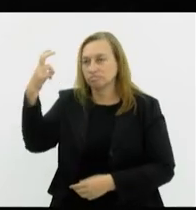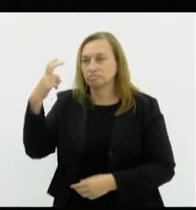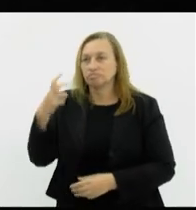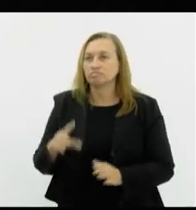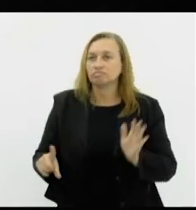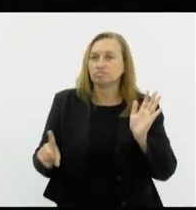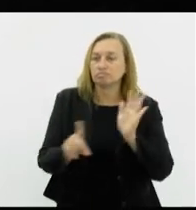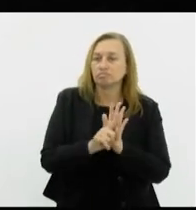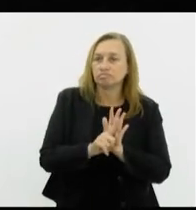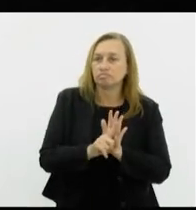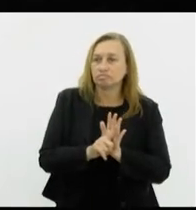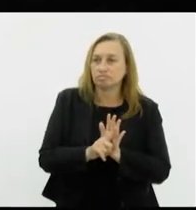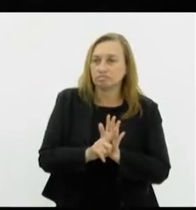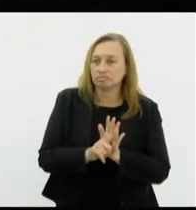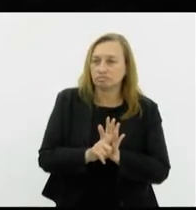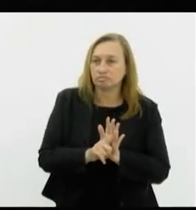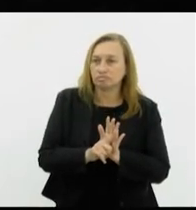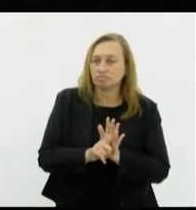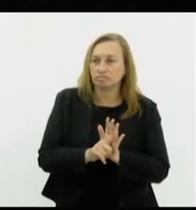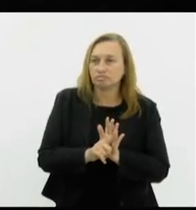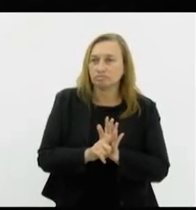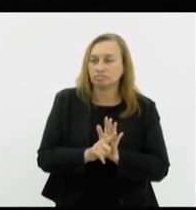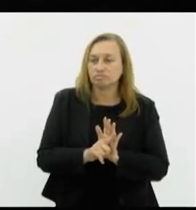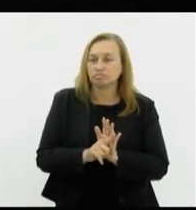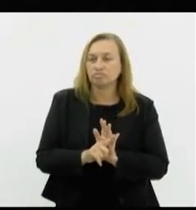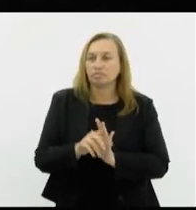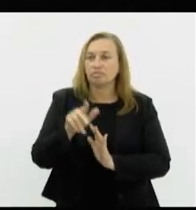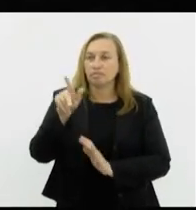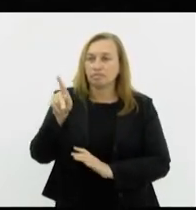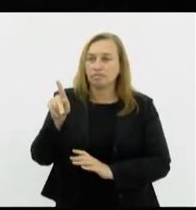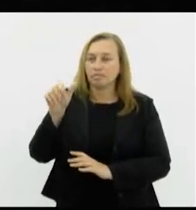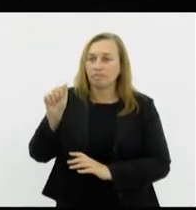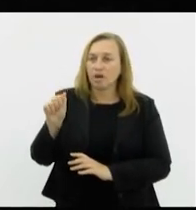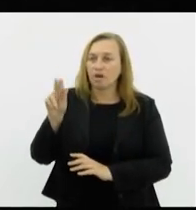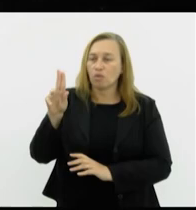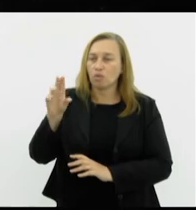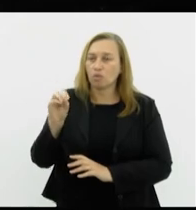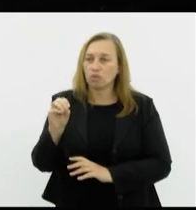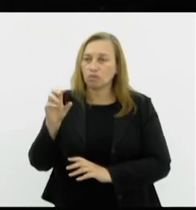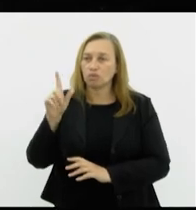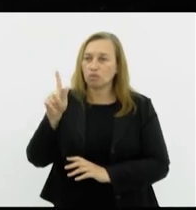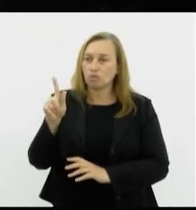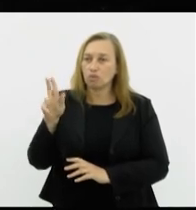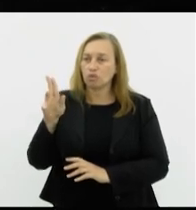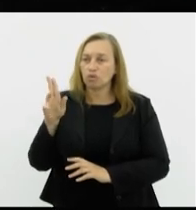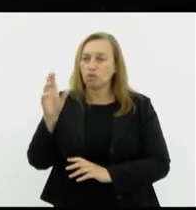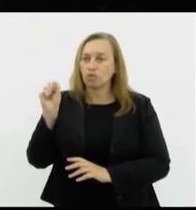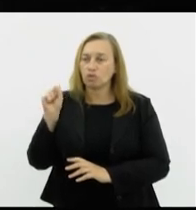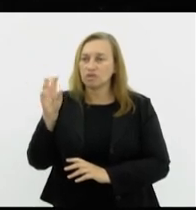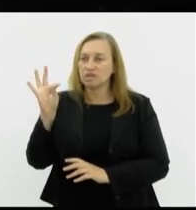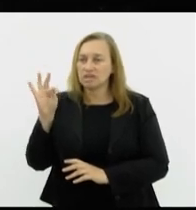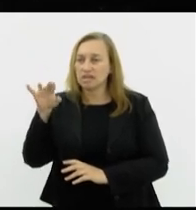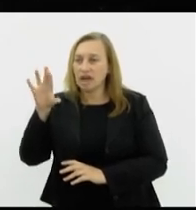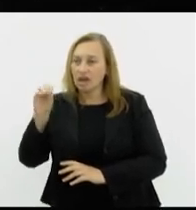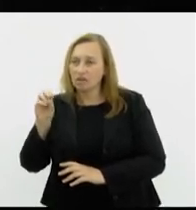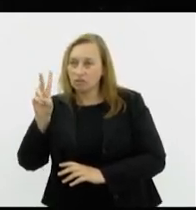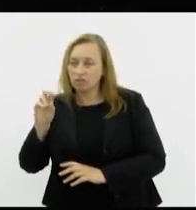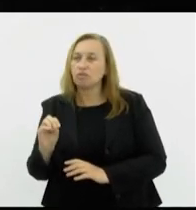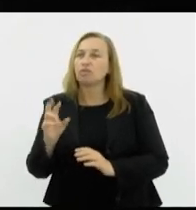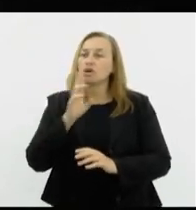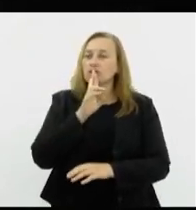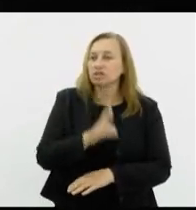Aldir Blanc, através da Lei Paulo Gustavo, que agora traz um resultado que, a partir